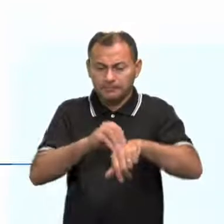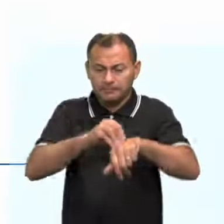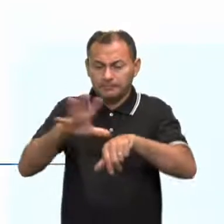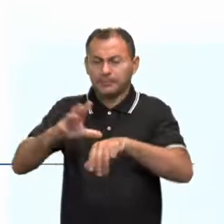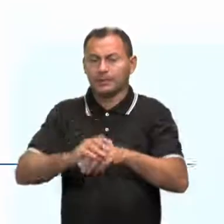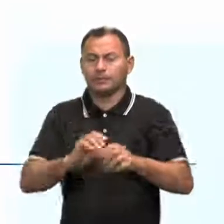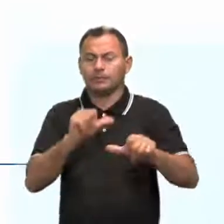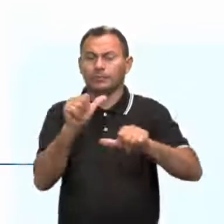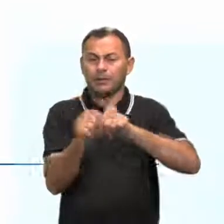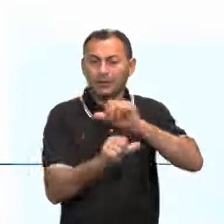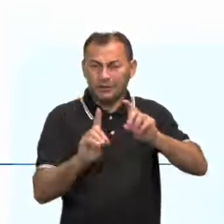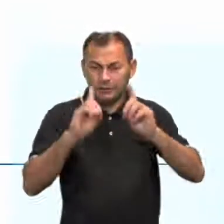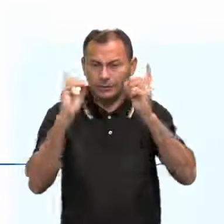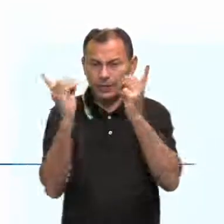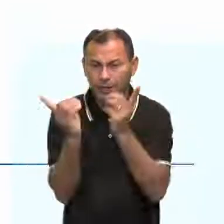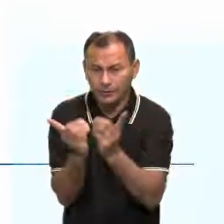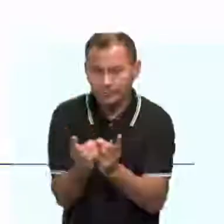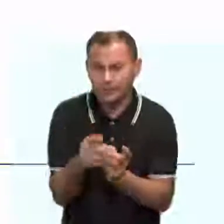para o sinal digital,